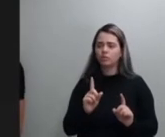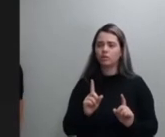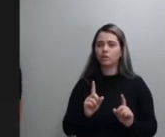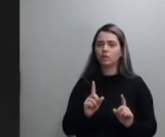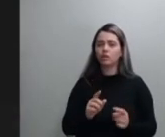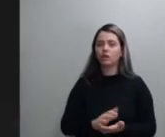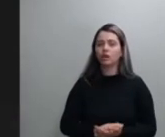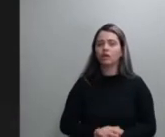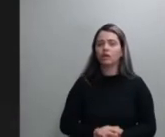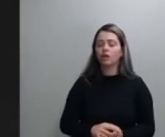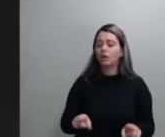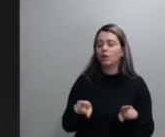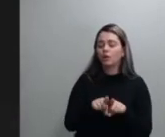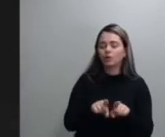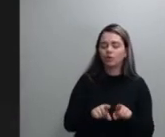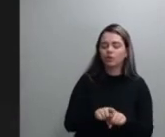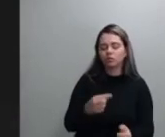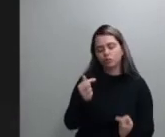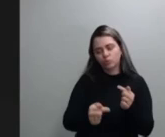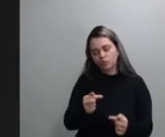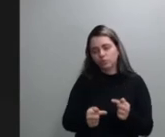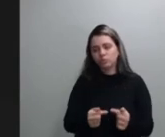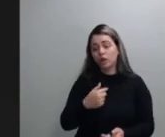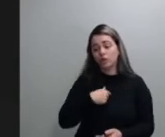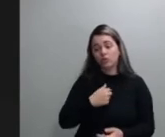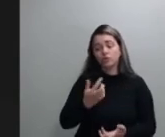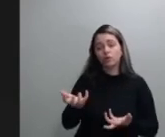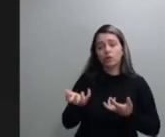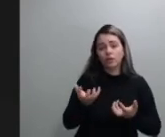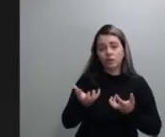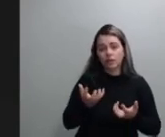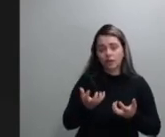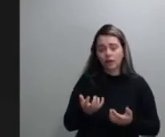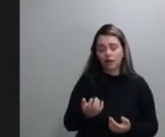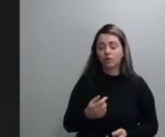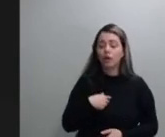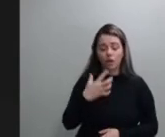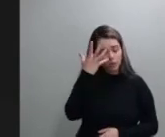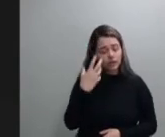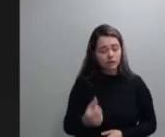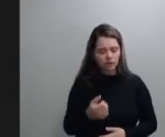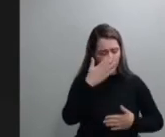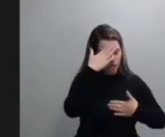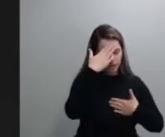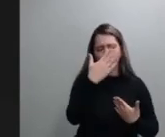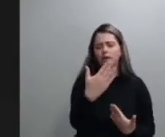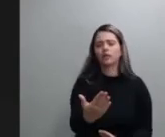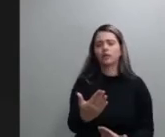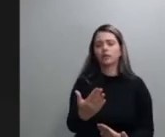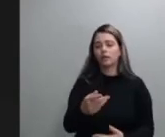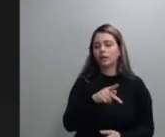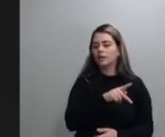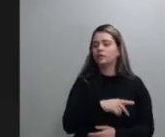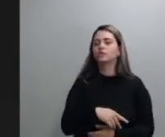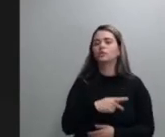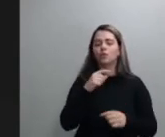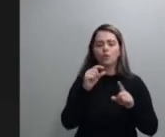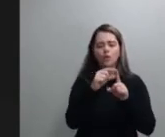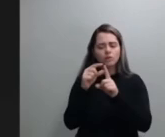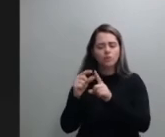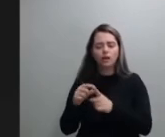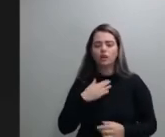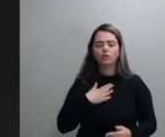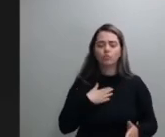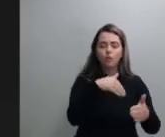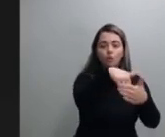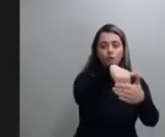eu também causei eu só queria pontuar ministro Napoleão eu concordo com você primeiro agradeço as palavras generosas com o meu voto